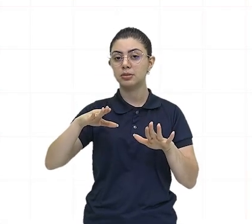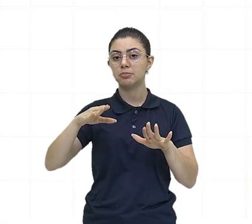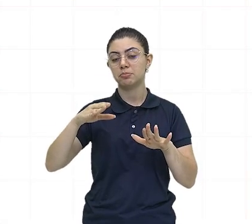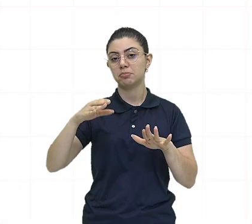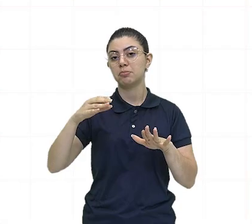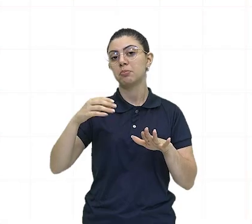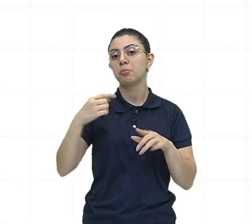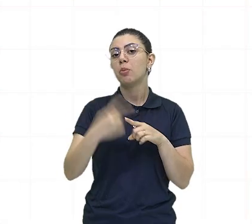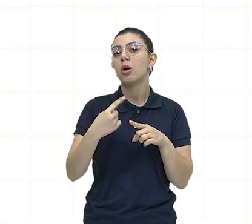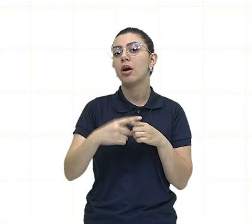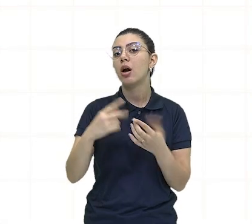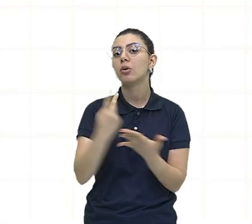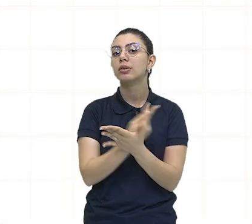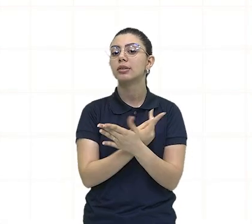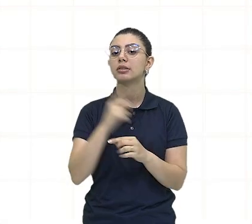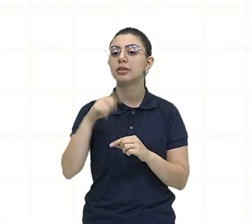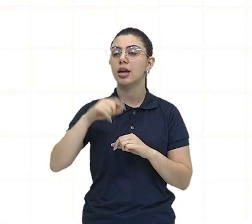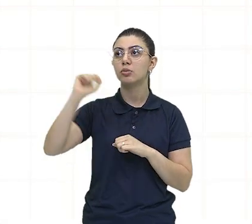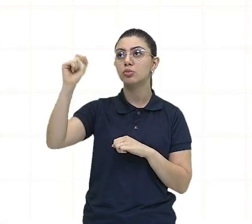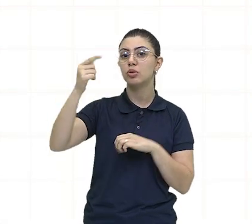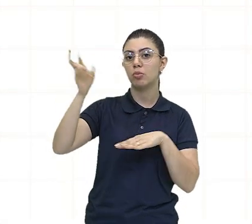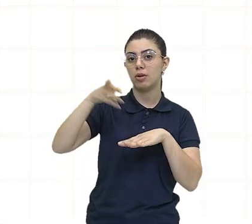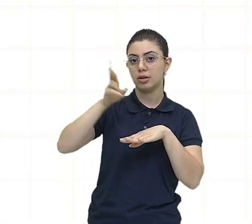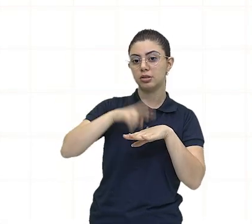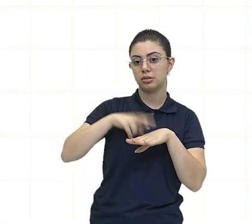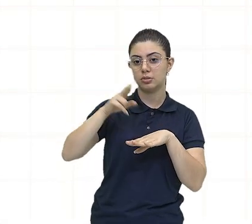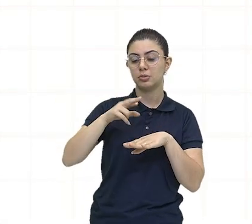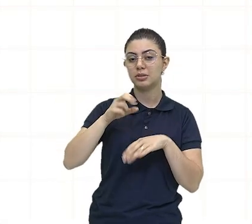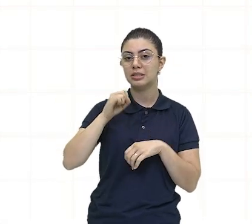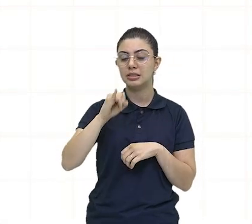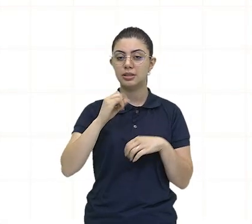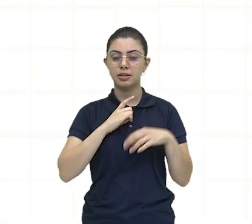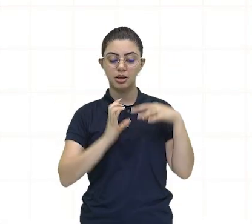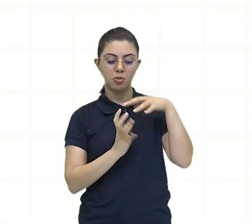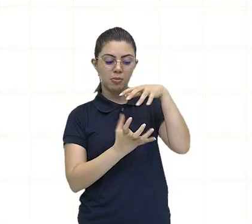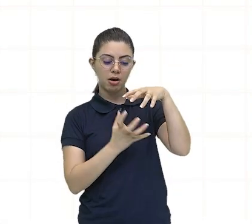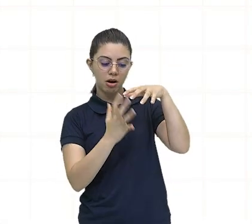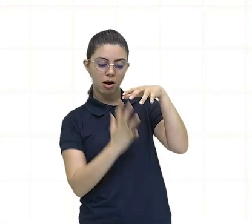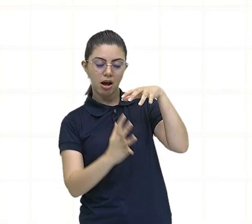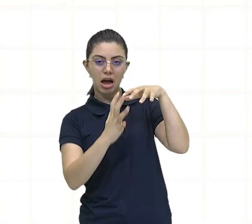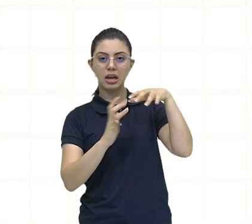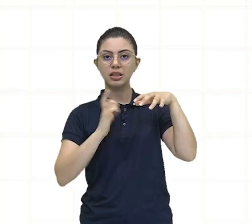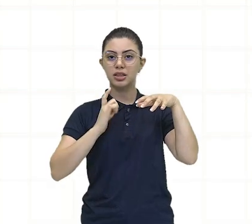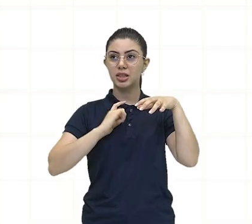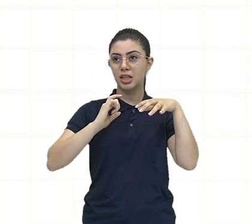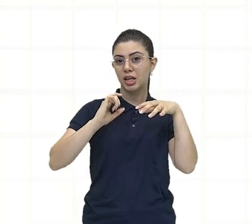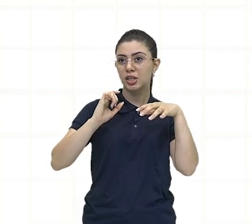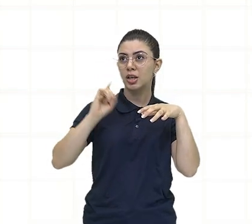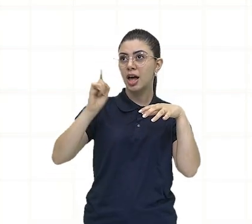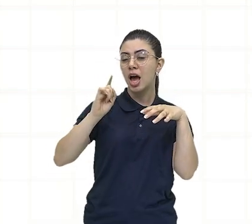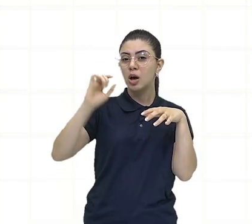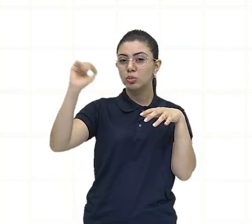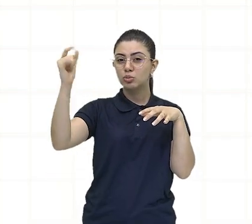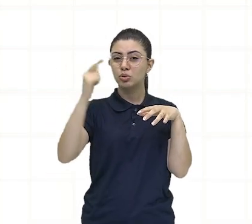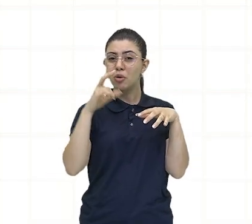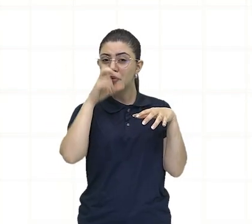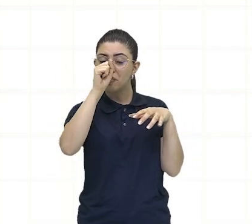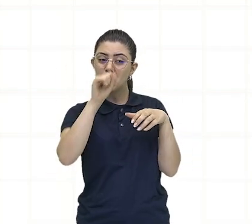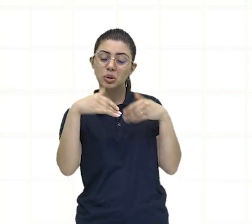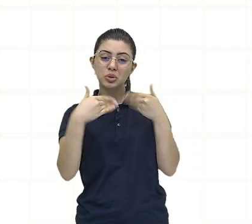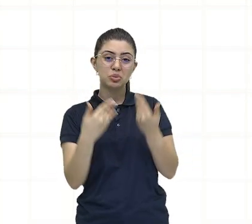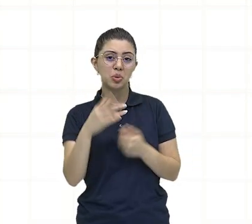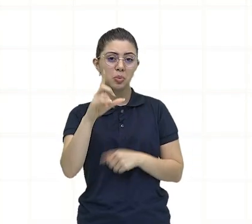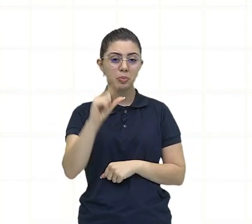da questão da radiação solar. Se é uma região que recebe mais ou menos radiação solar. Isso porque quando falamos